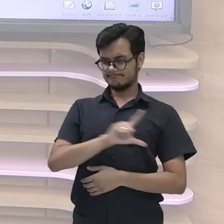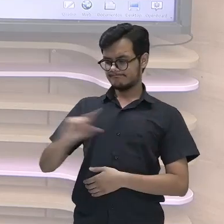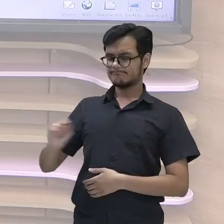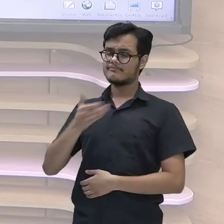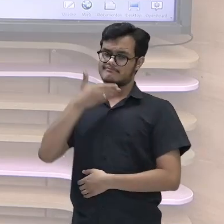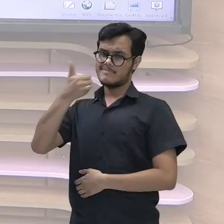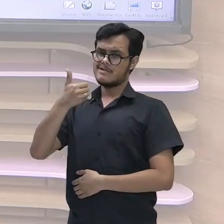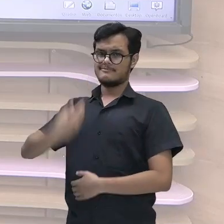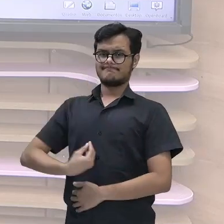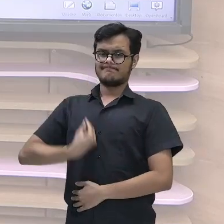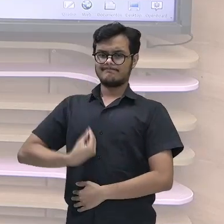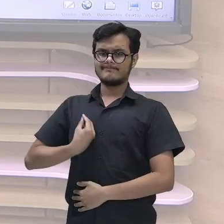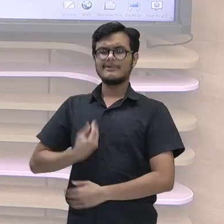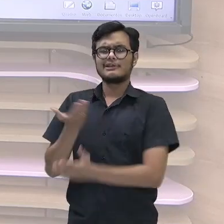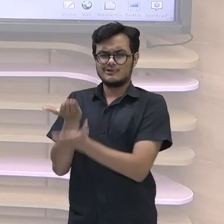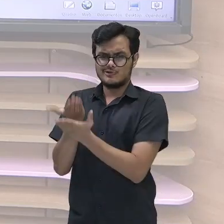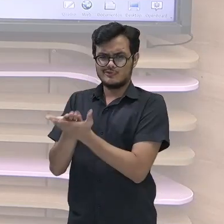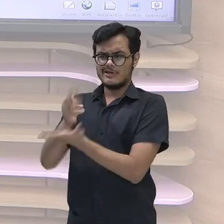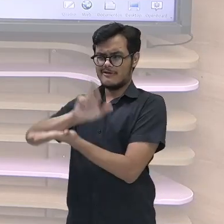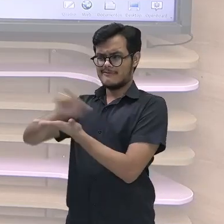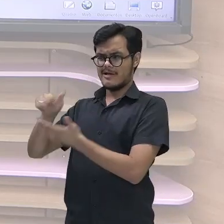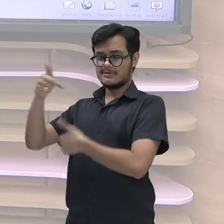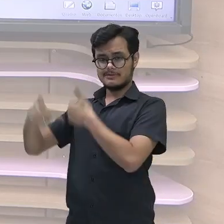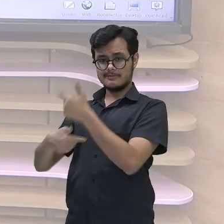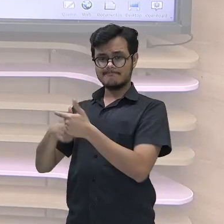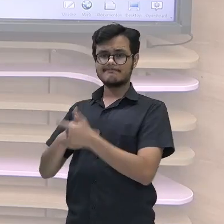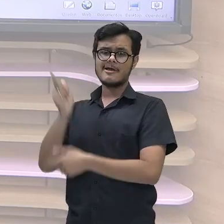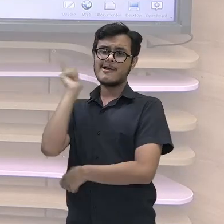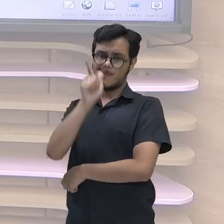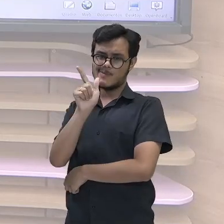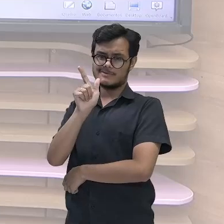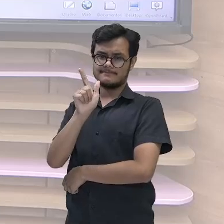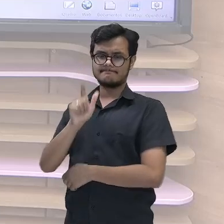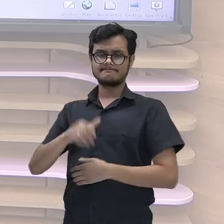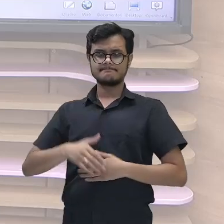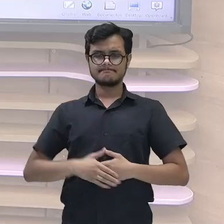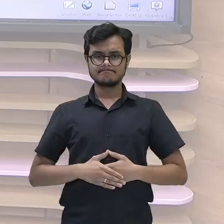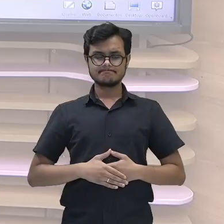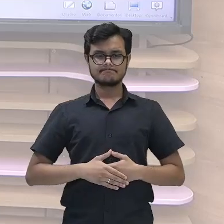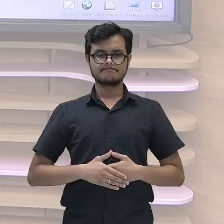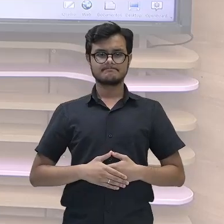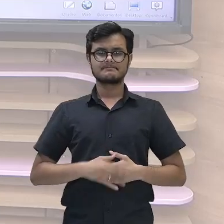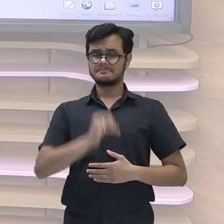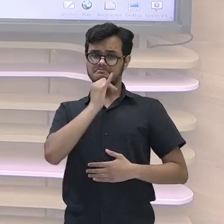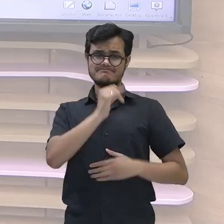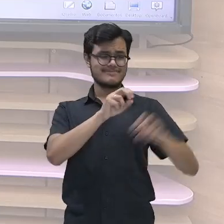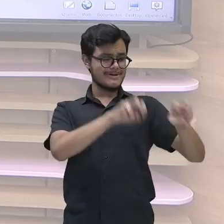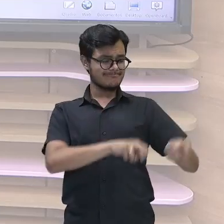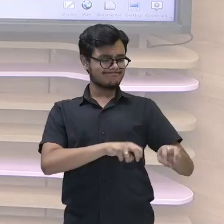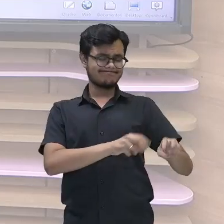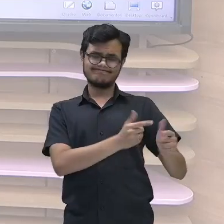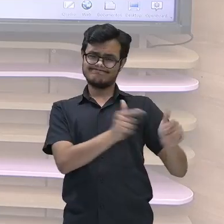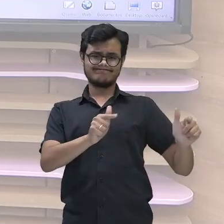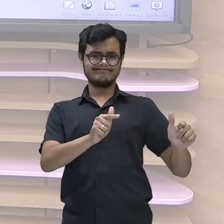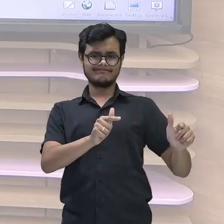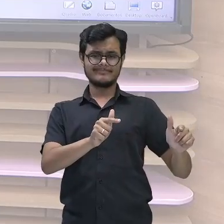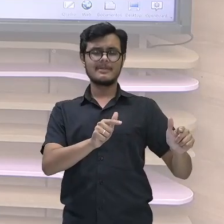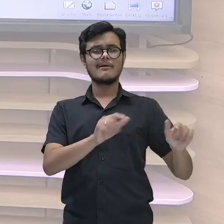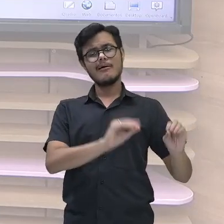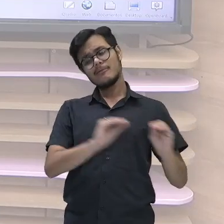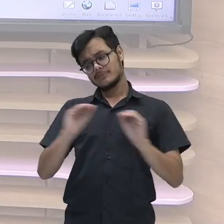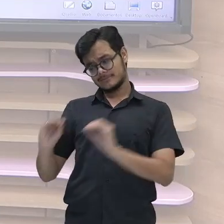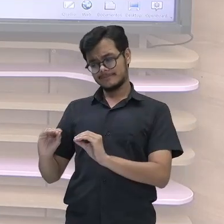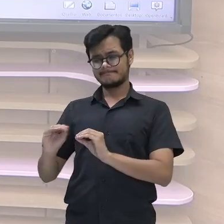melhorias de vida, de estudar, em busca de emprego, às vezes o que não tem ali naquele espaço. E a gente